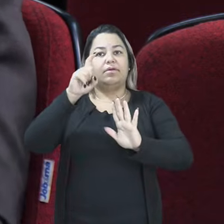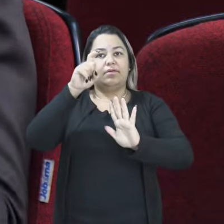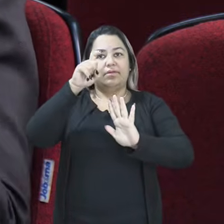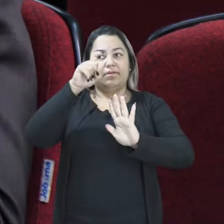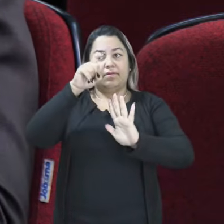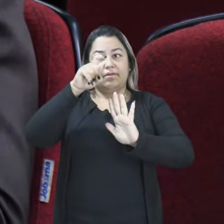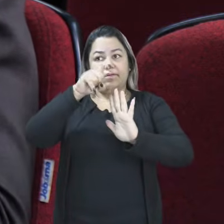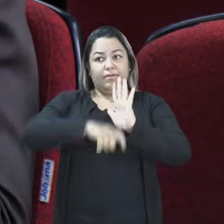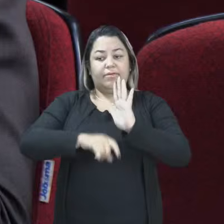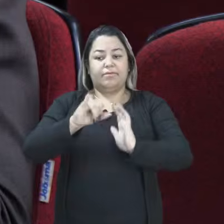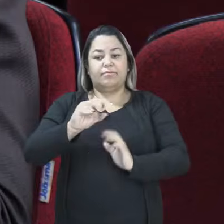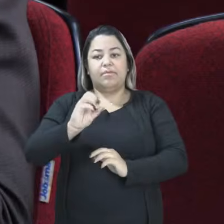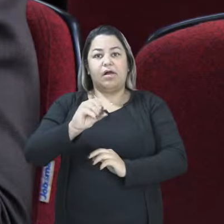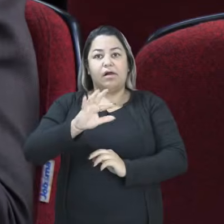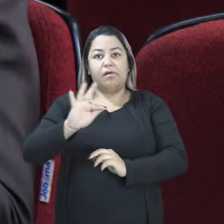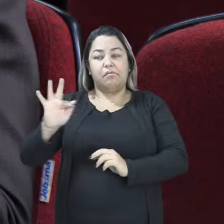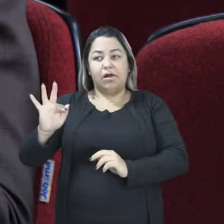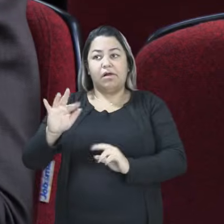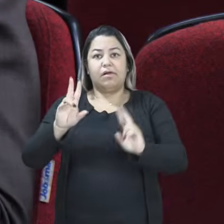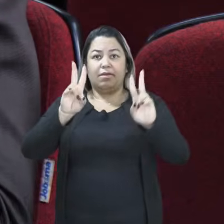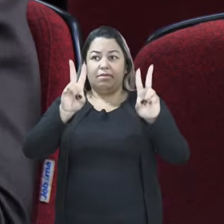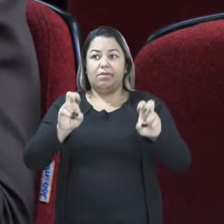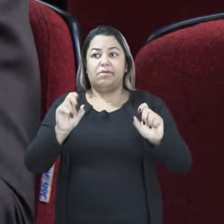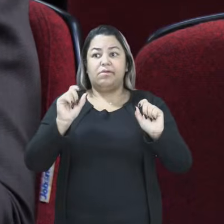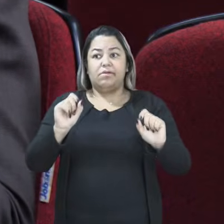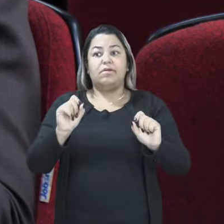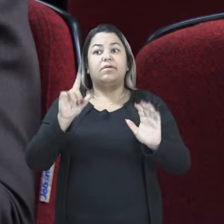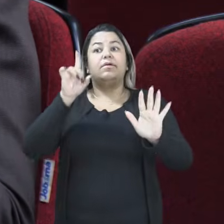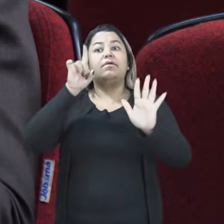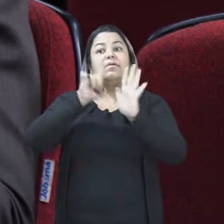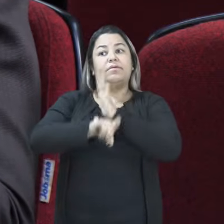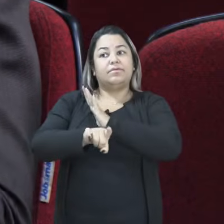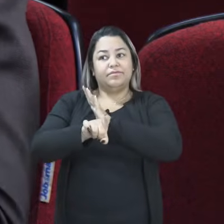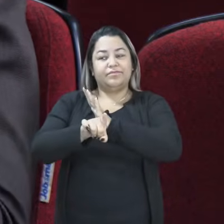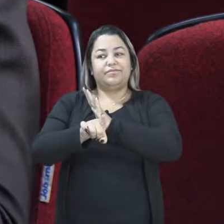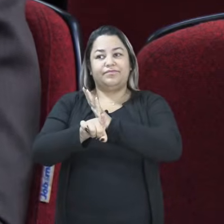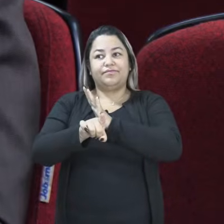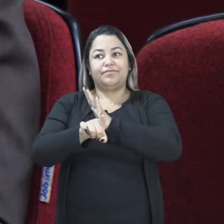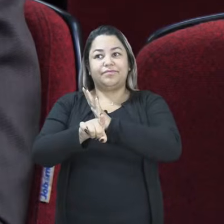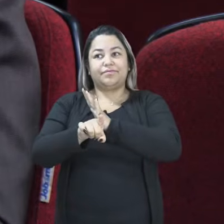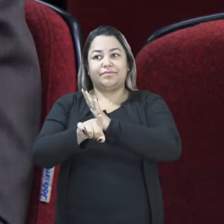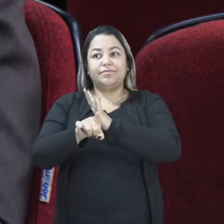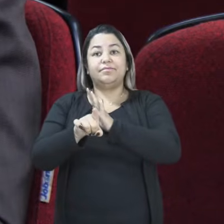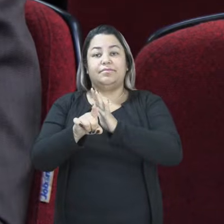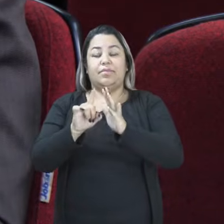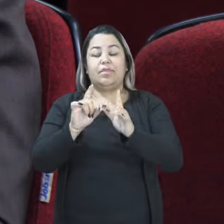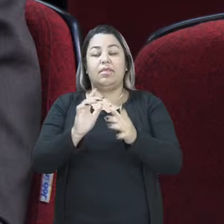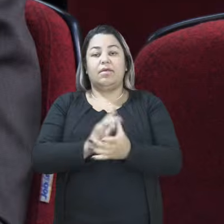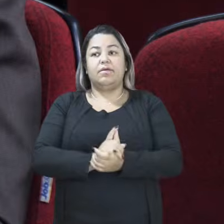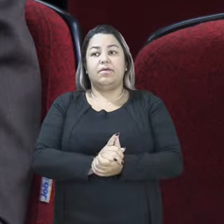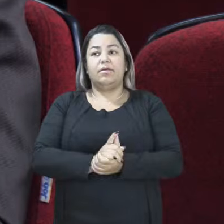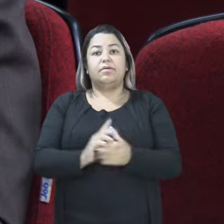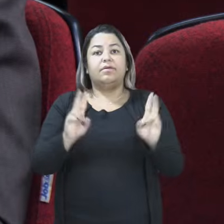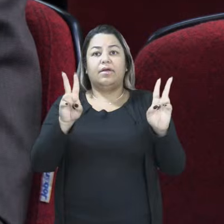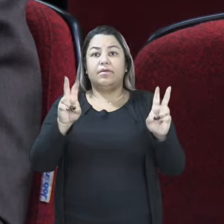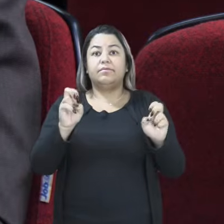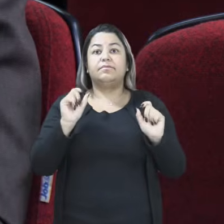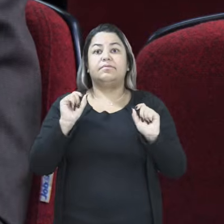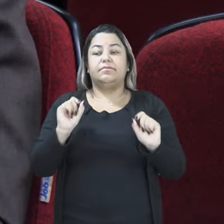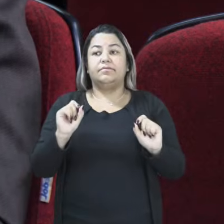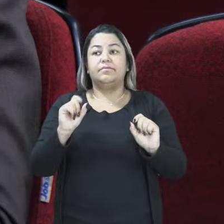IOF, e também queria te perguntar, delongando demais um pouco, sobre a